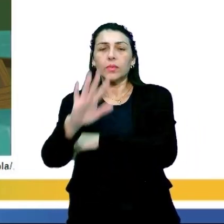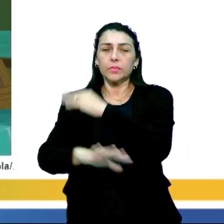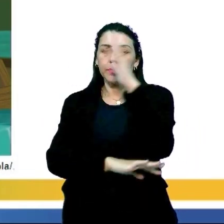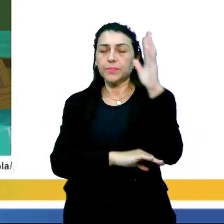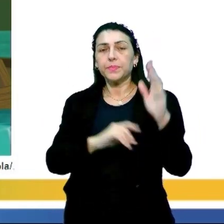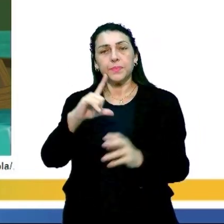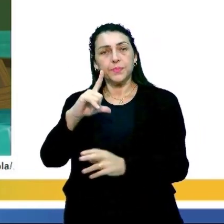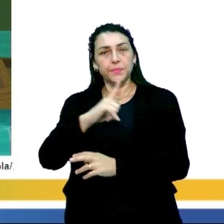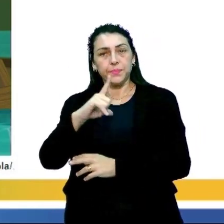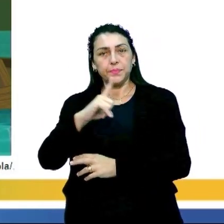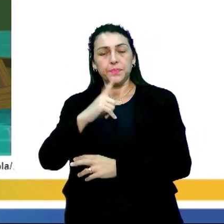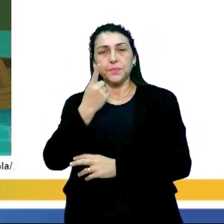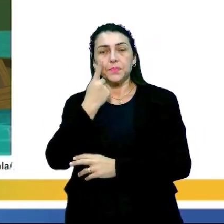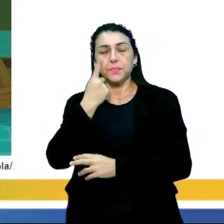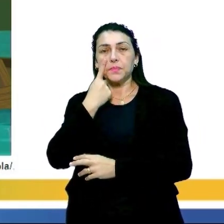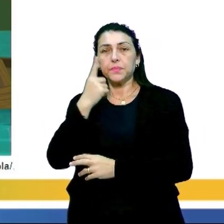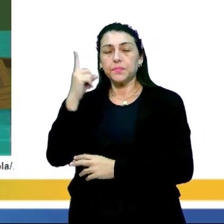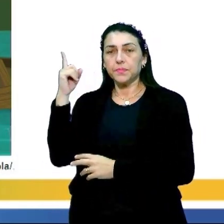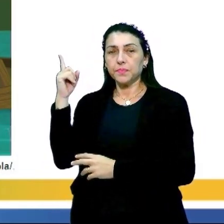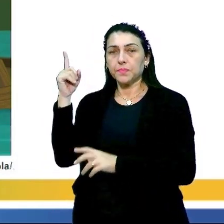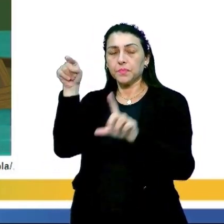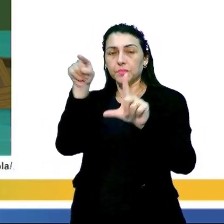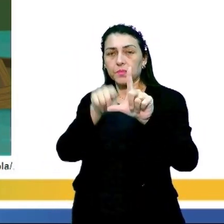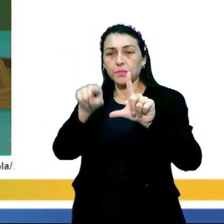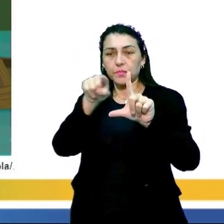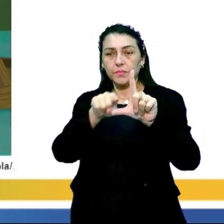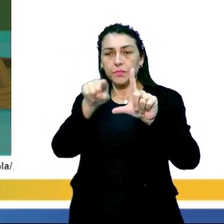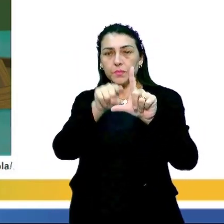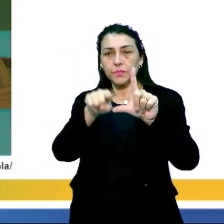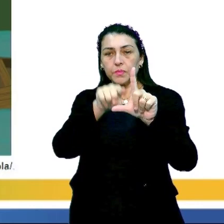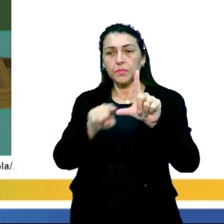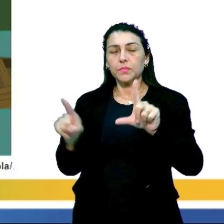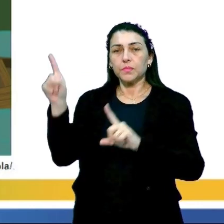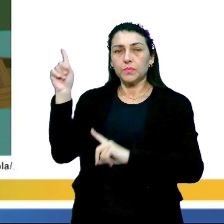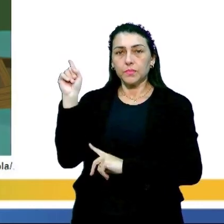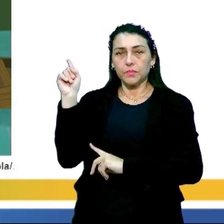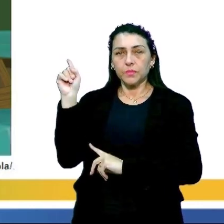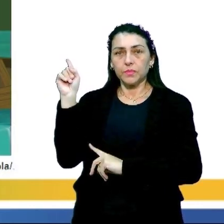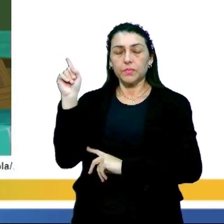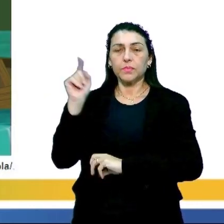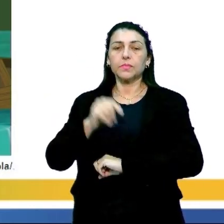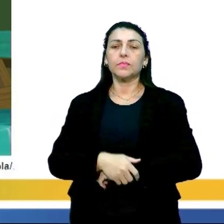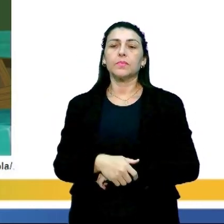Existe vocês estão vendo aqui um infográfico aí embaixo,